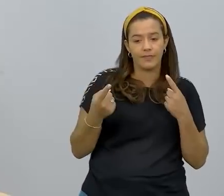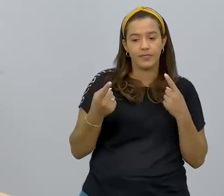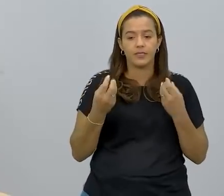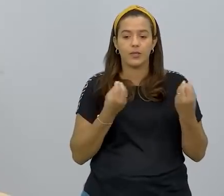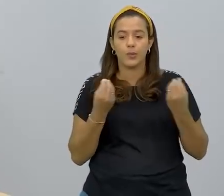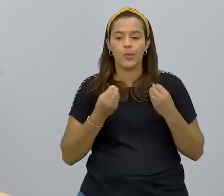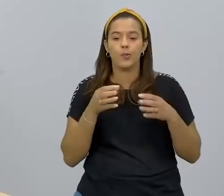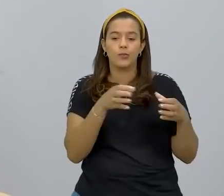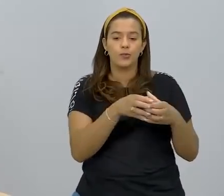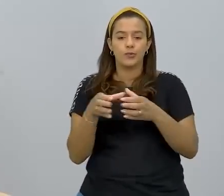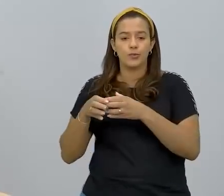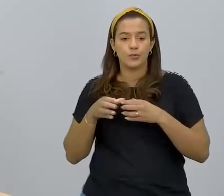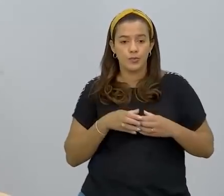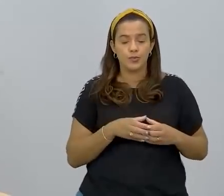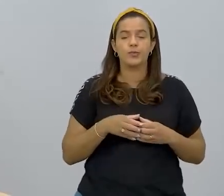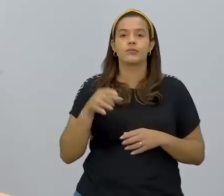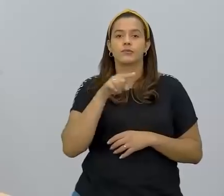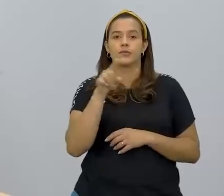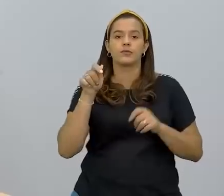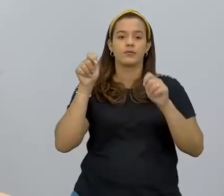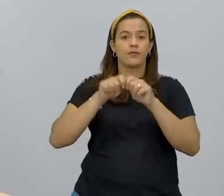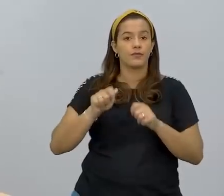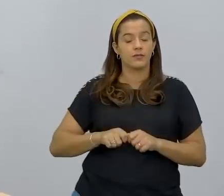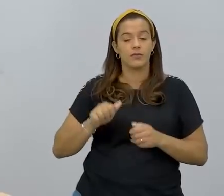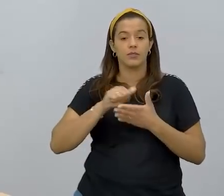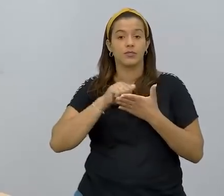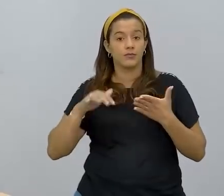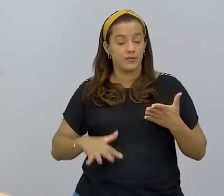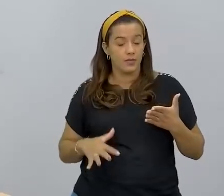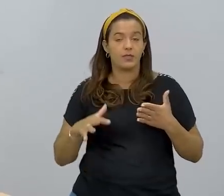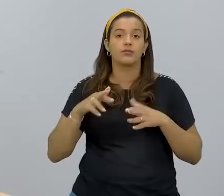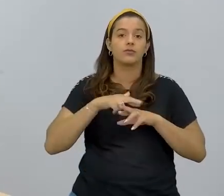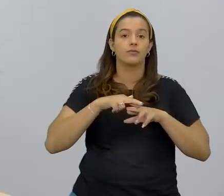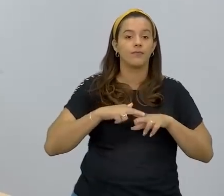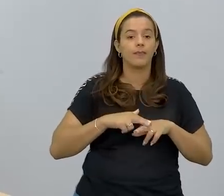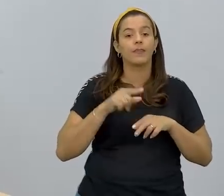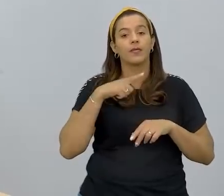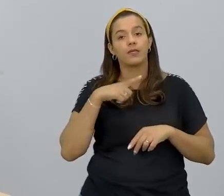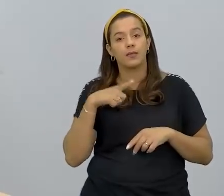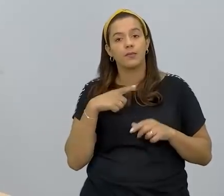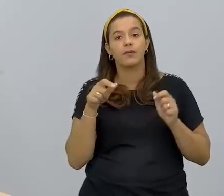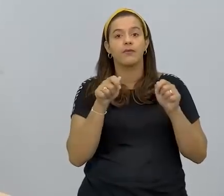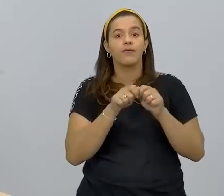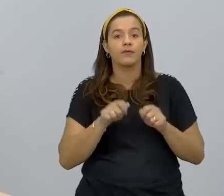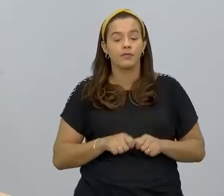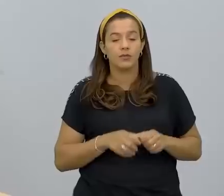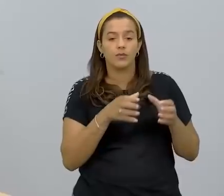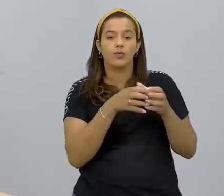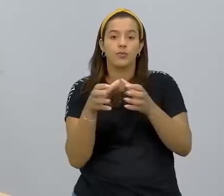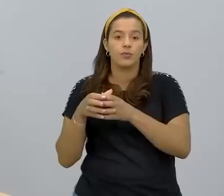vai elaborou uma atividade de recuperação e vai fazer um agrupamento produtivo. Olha o